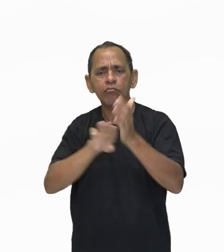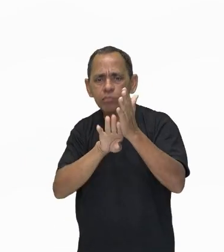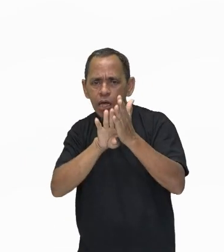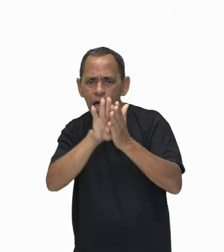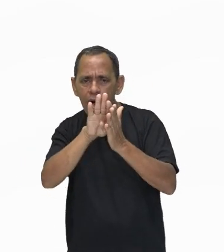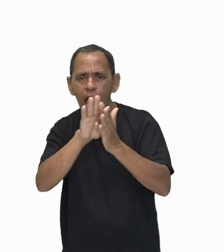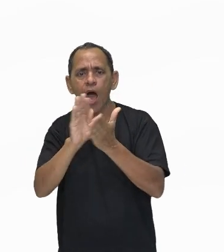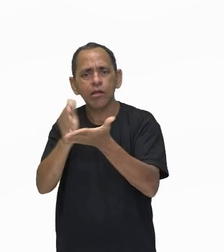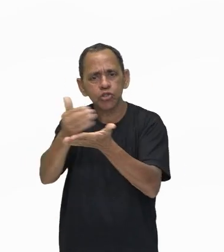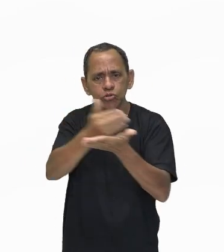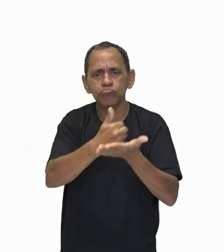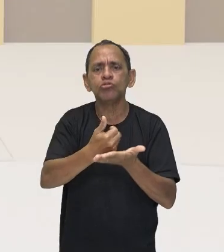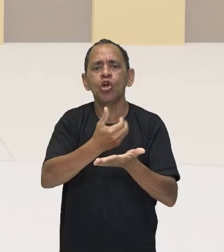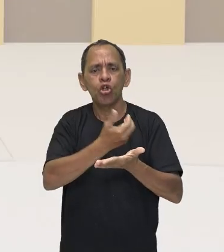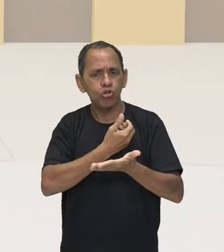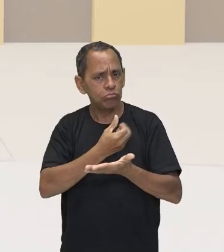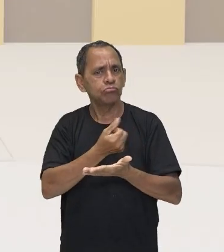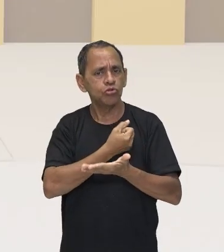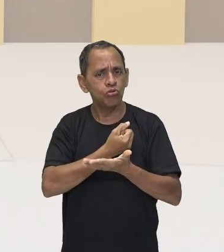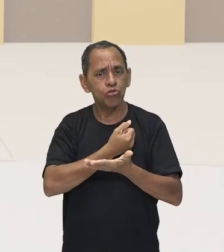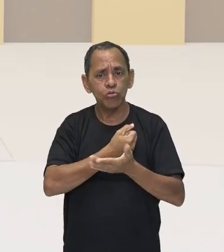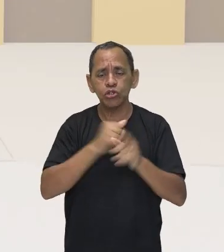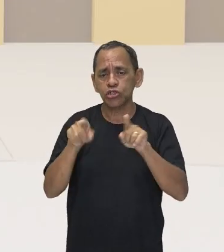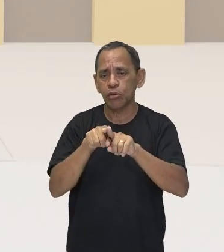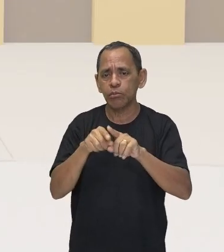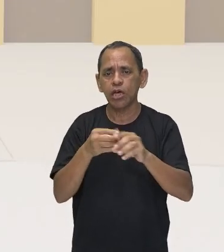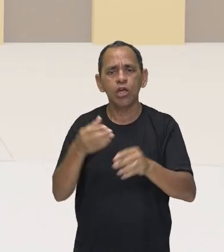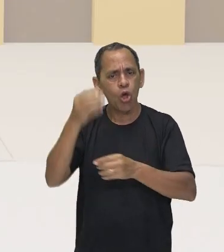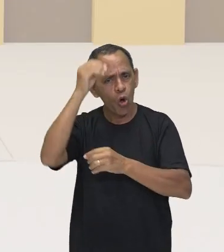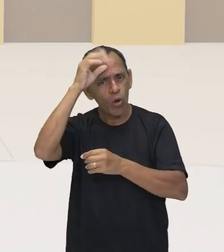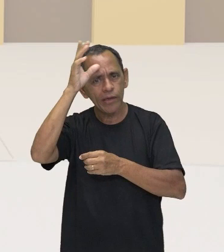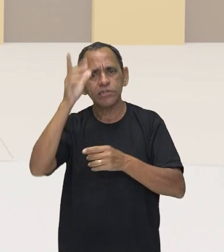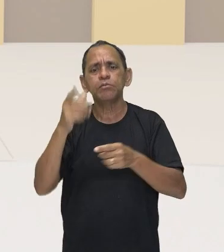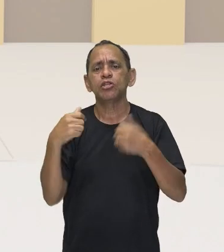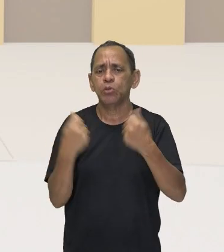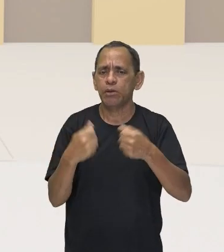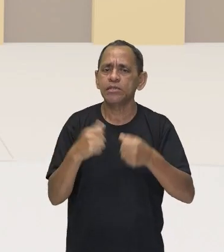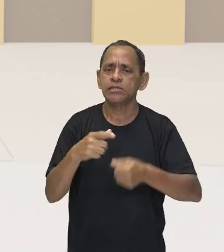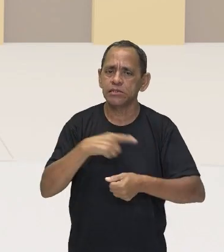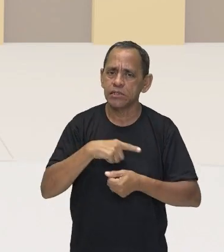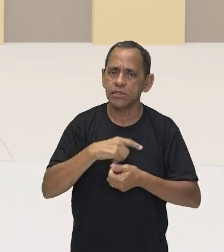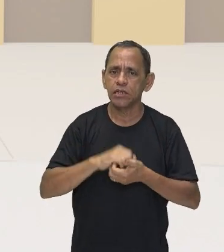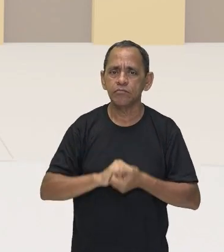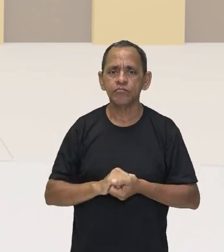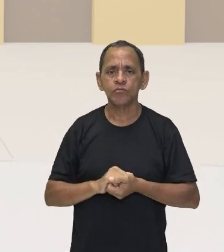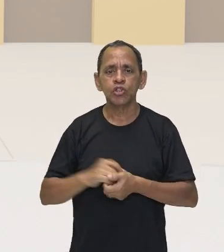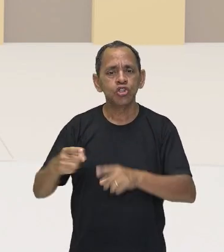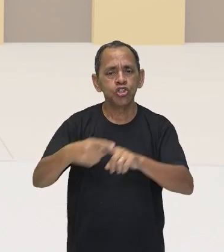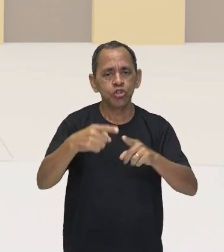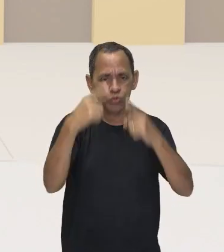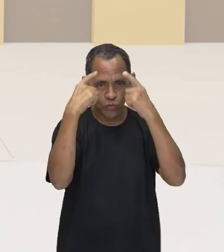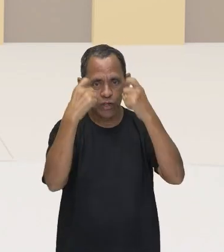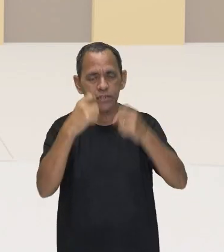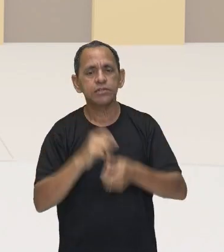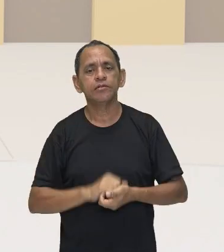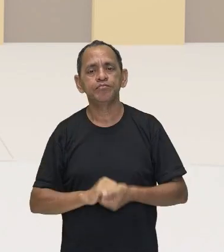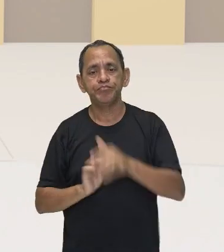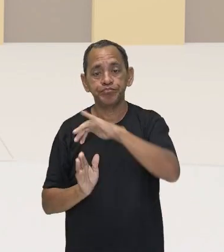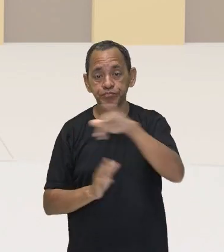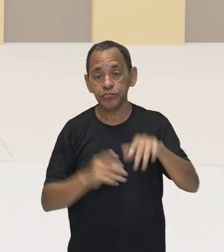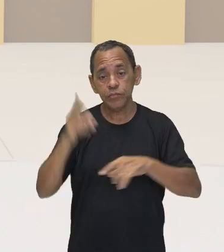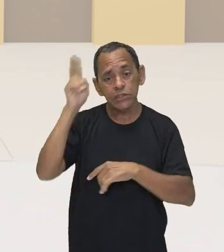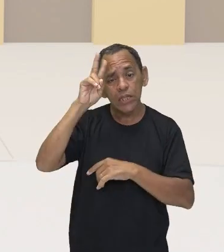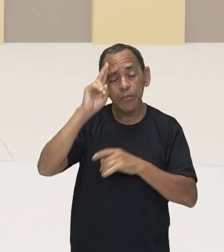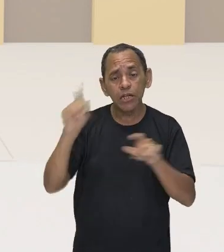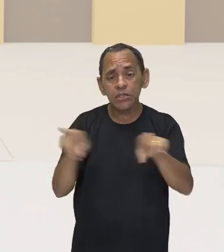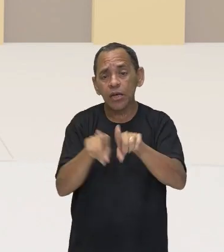aí o conhecimento de como é que anda, não é mesmo? Esses tipos, então, de violência. E lembro para vocês também, meus caros alunos,